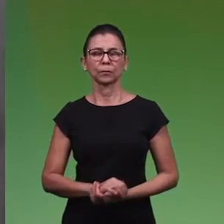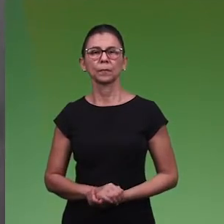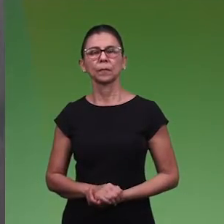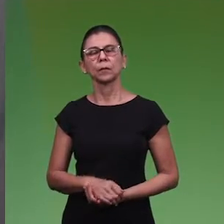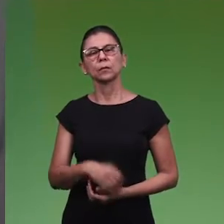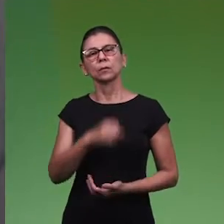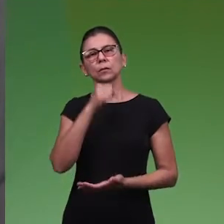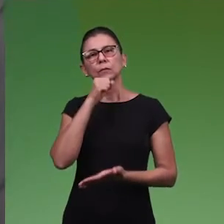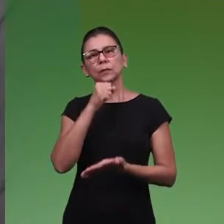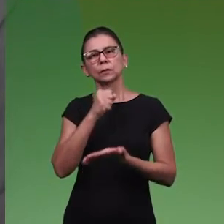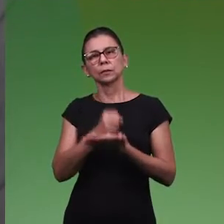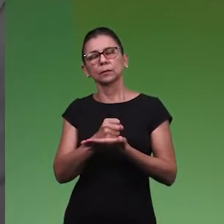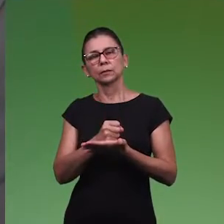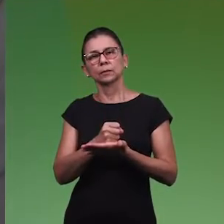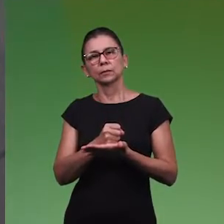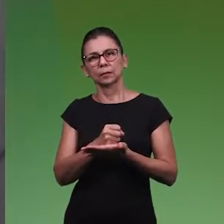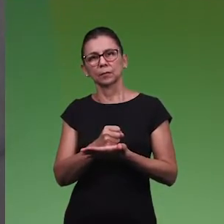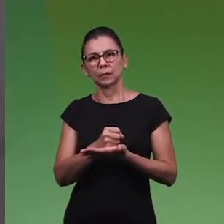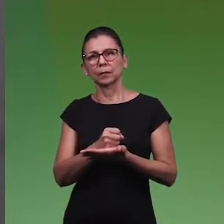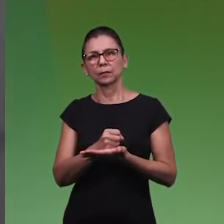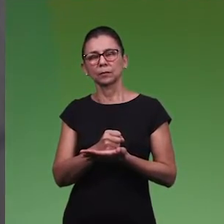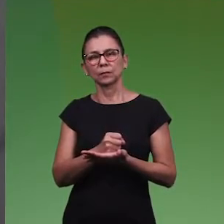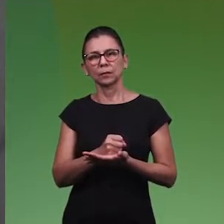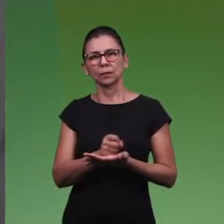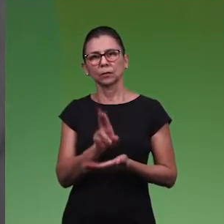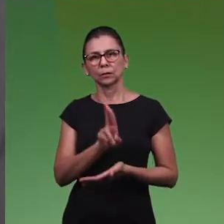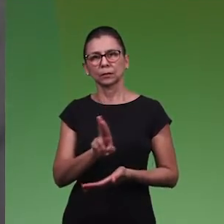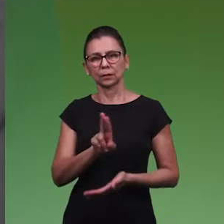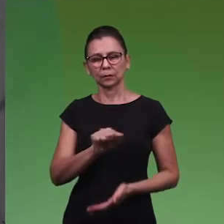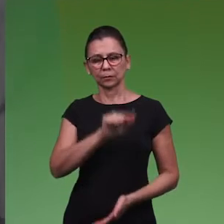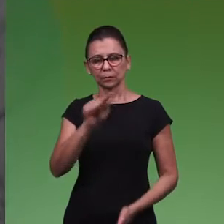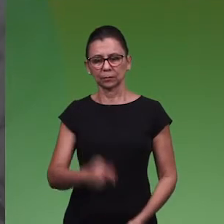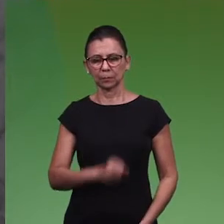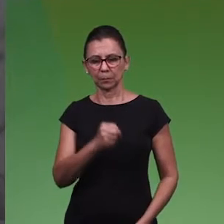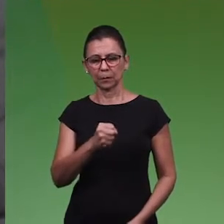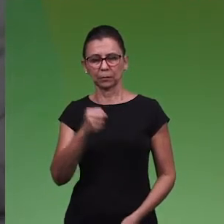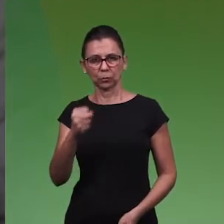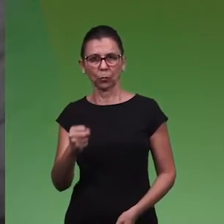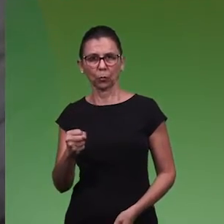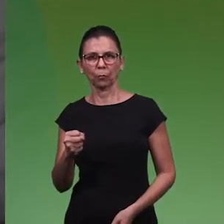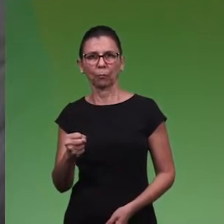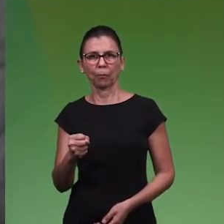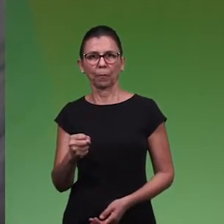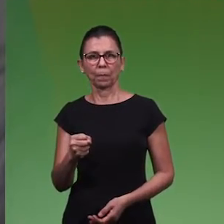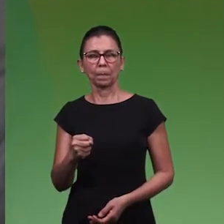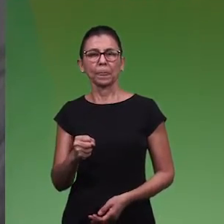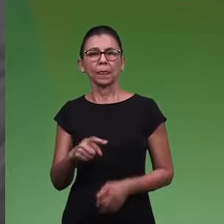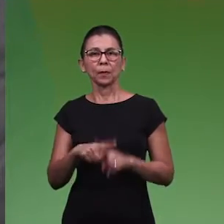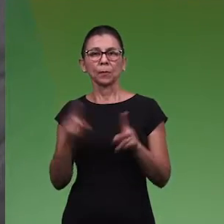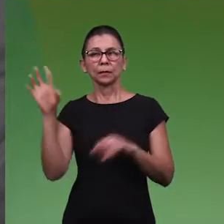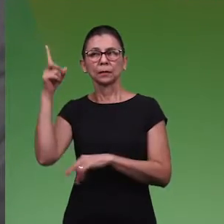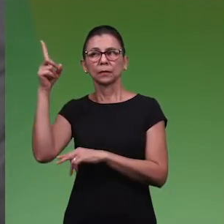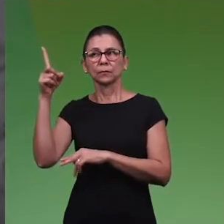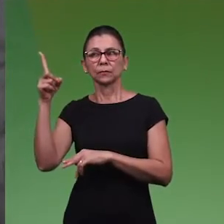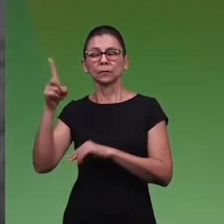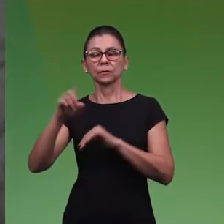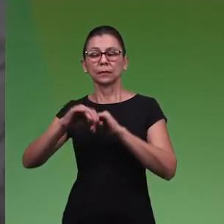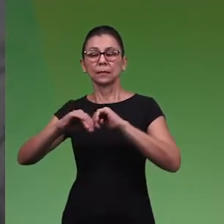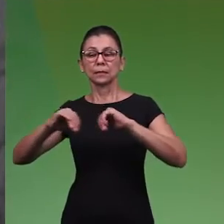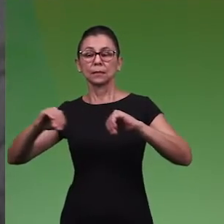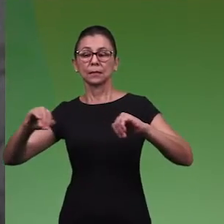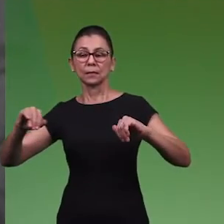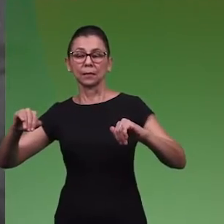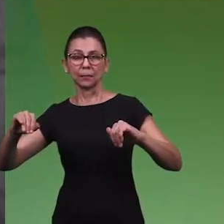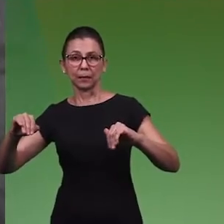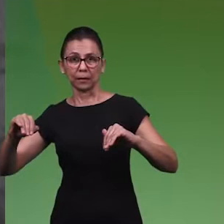rei do Velho Testamento com o pastor. Então ele foi ungido separado para aquela função, mas